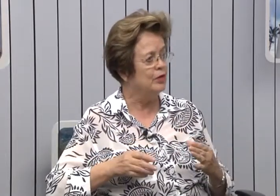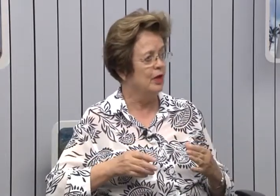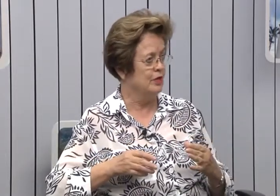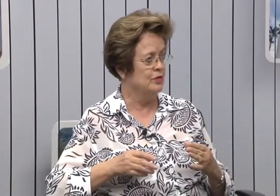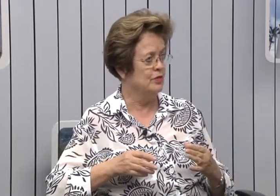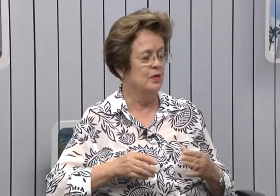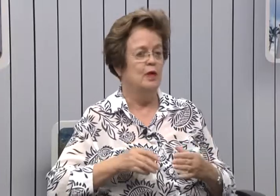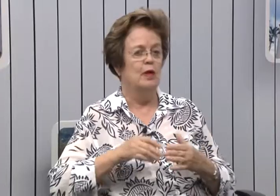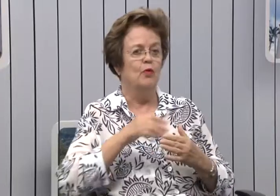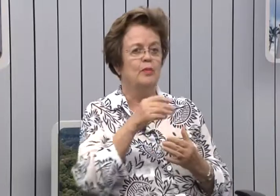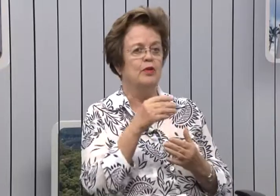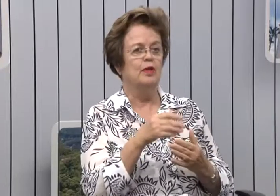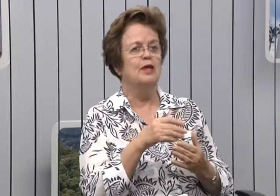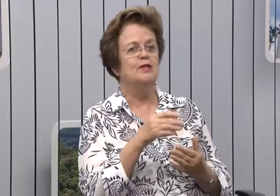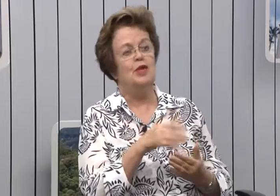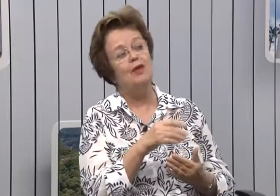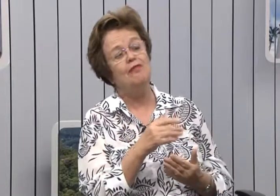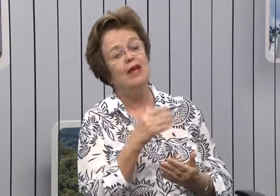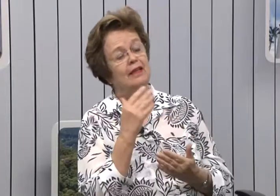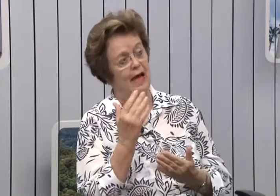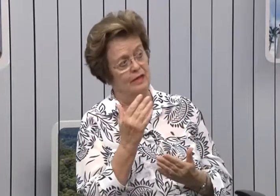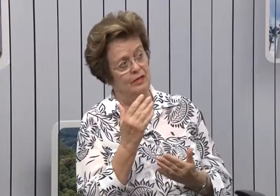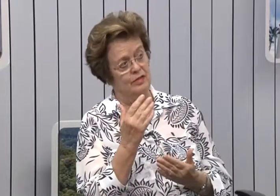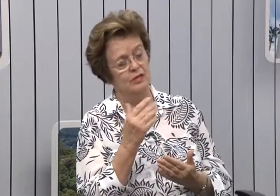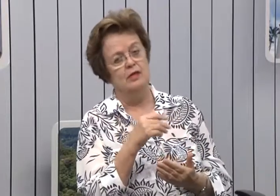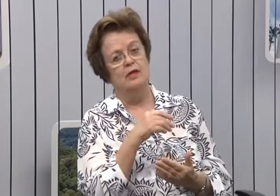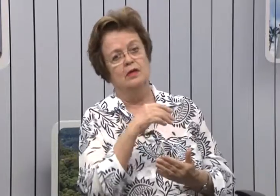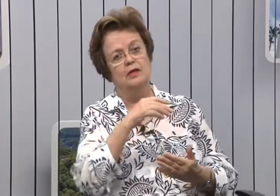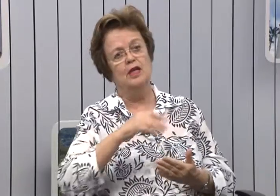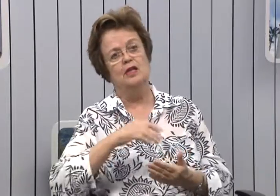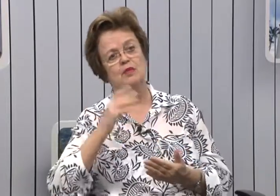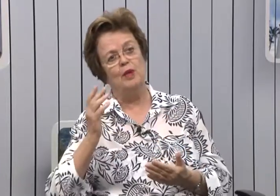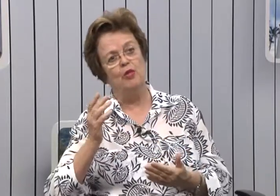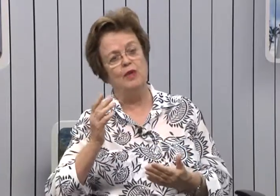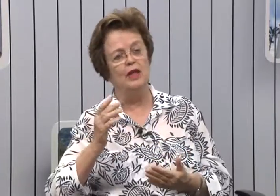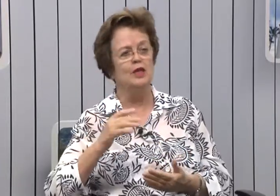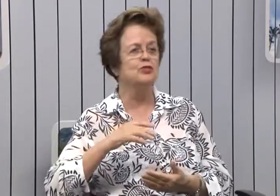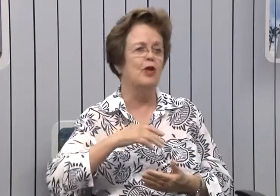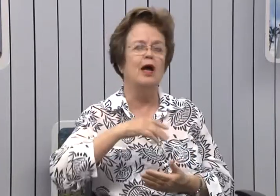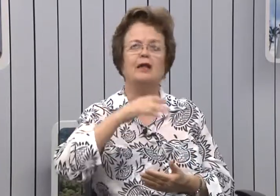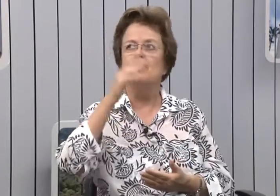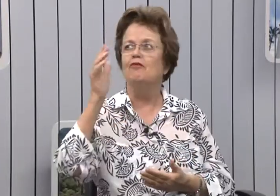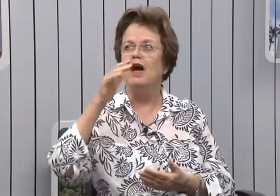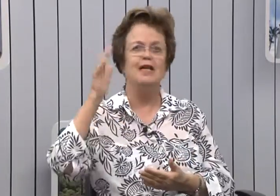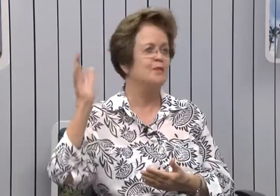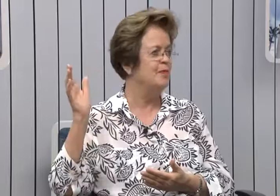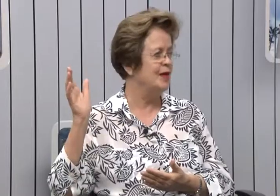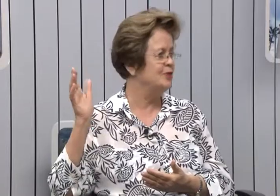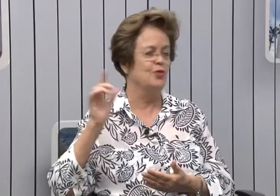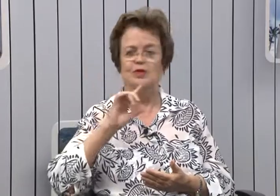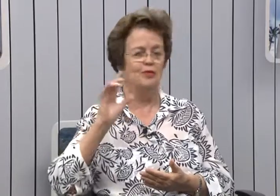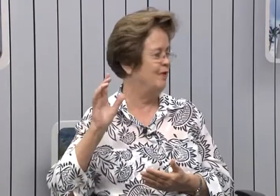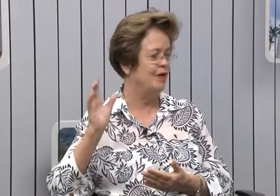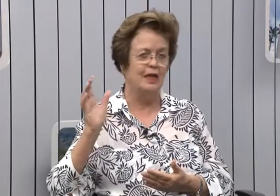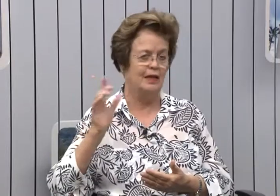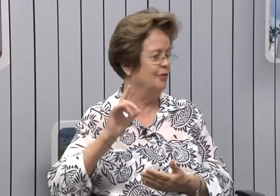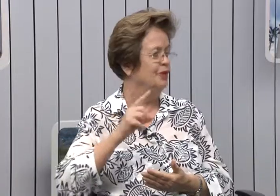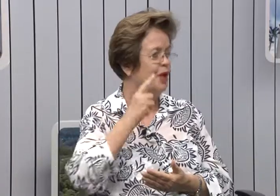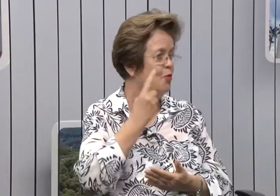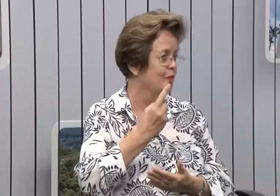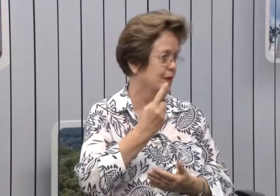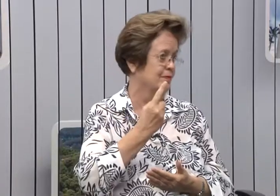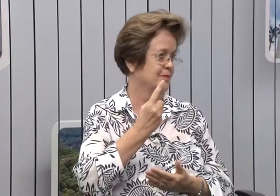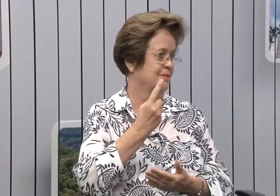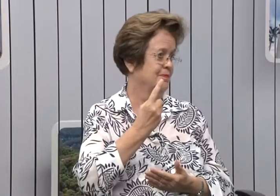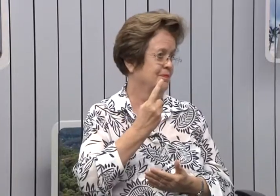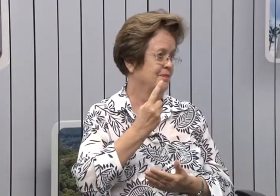que é importante? O importante são inverdades ditas pelo ministro: tem várias publicações. Não é verdade, não